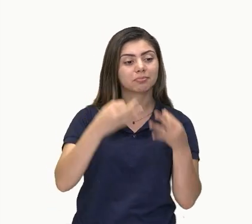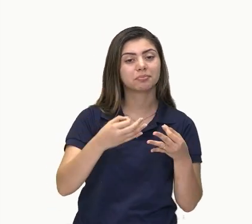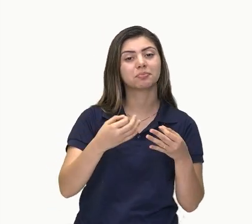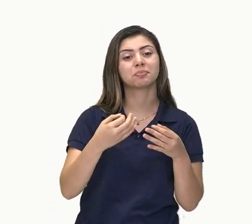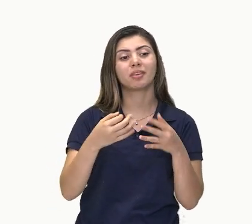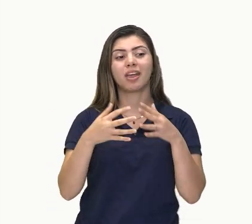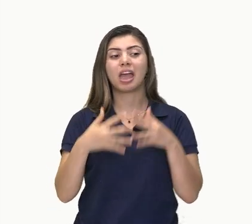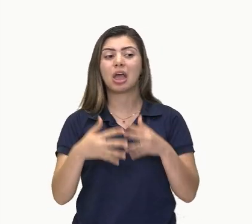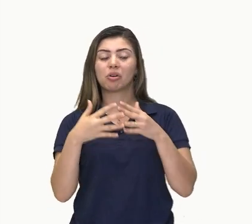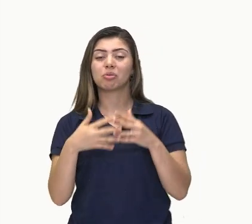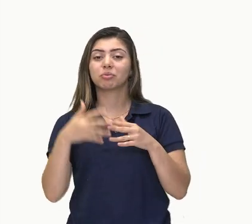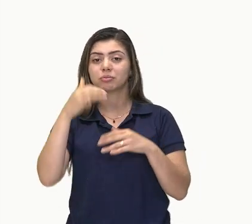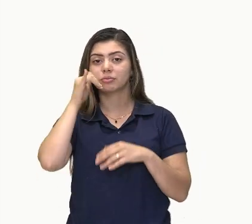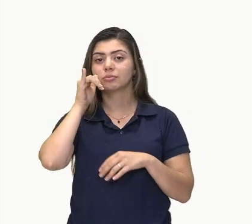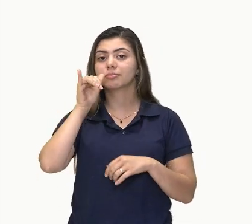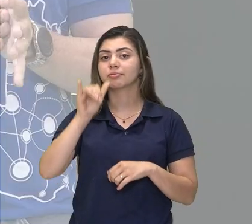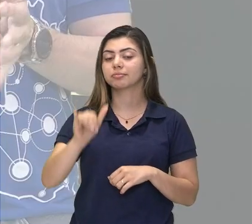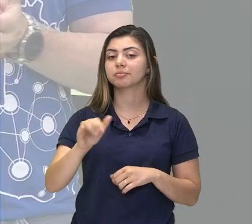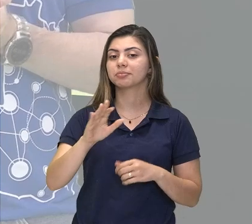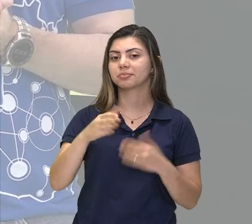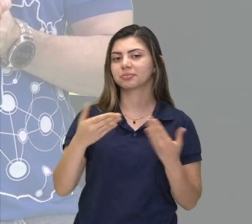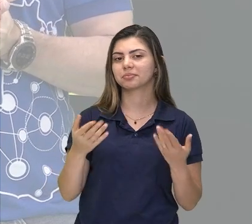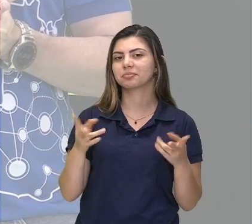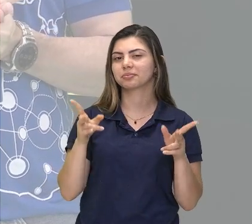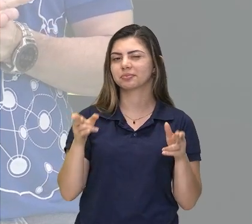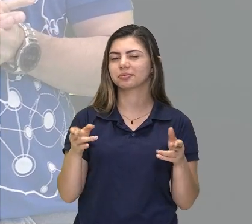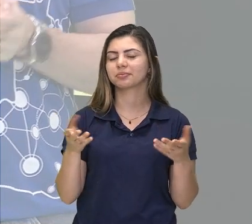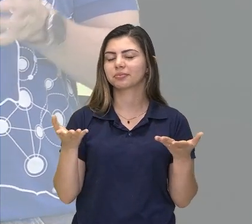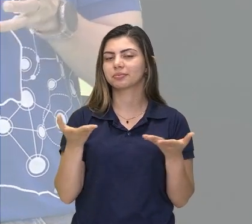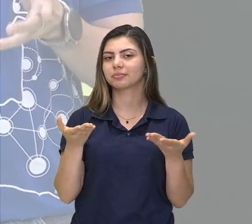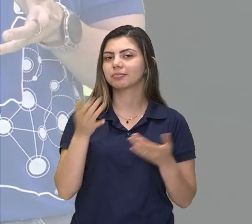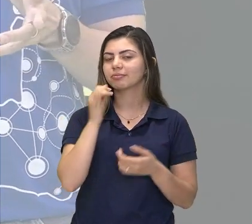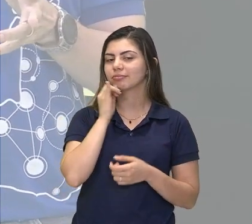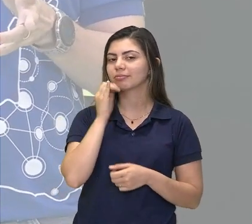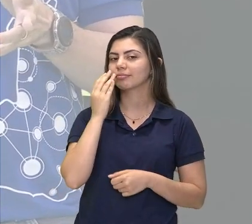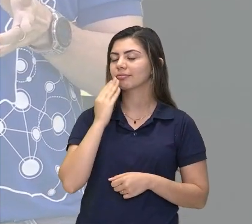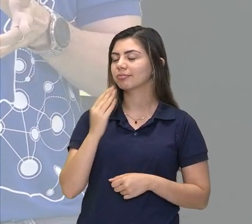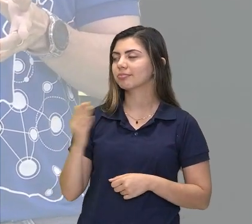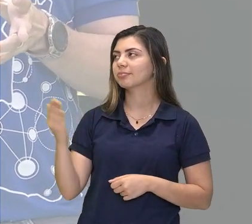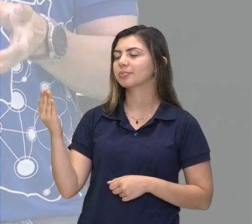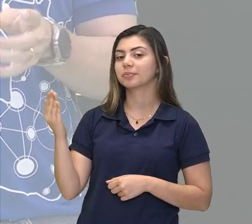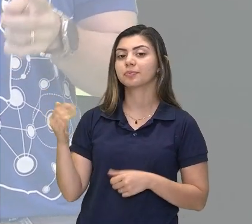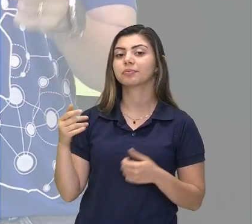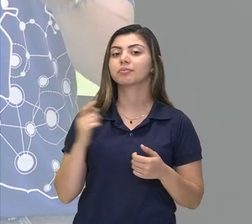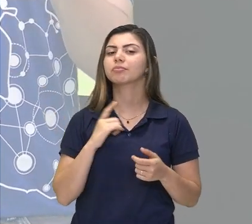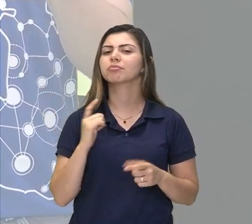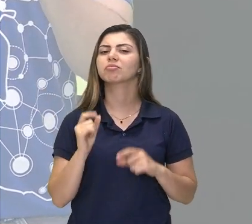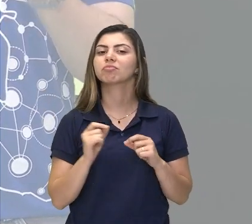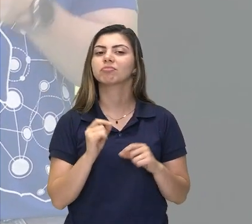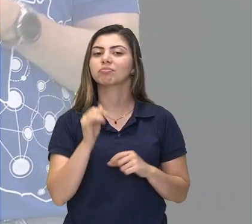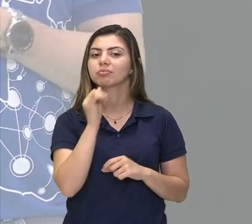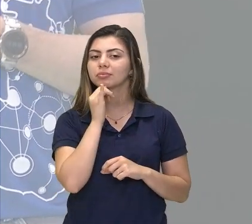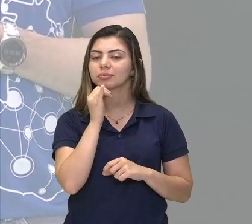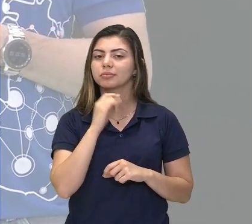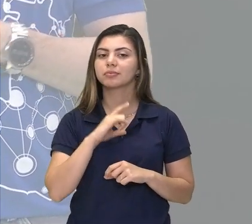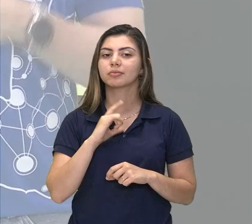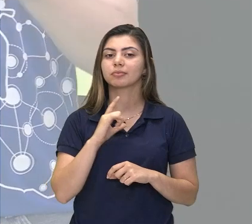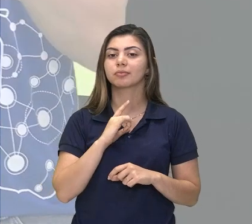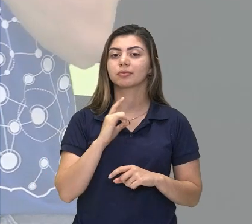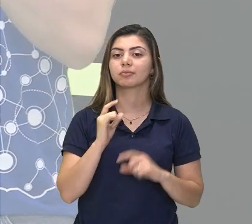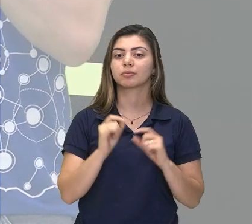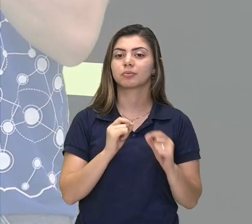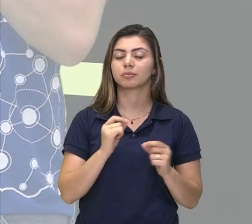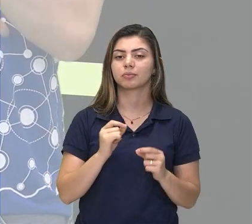confundir os dois. Olha esse exemplo aí. Neste exemplo, o que a gente vai ter? Ó? Nós temos